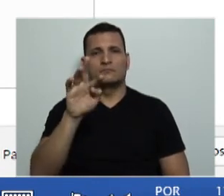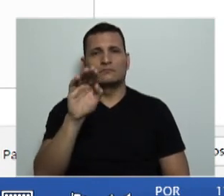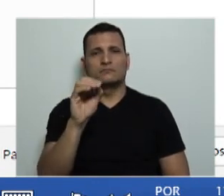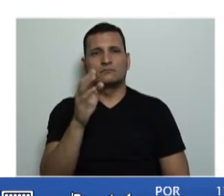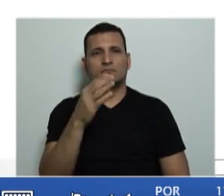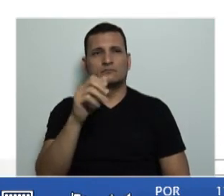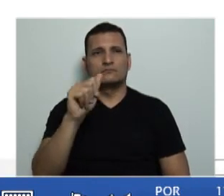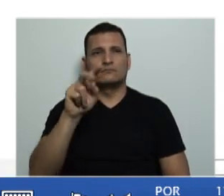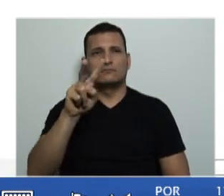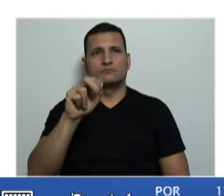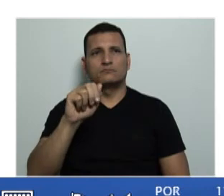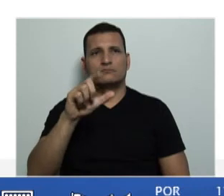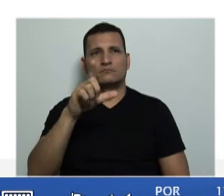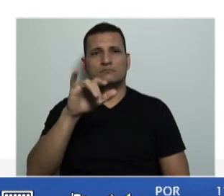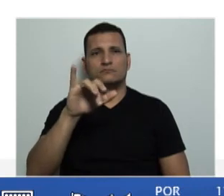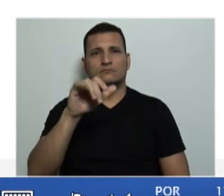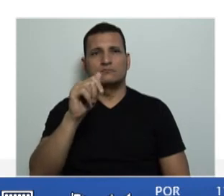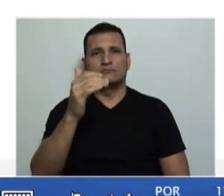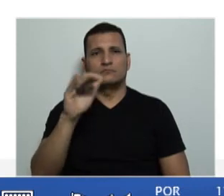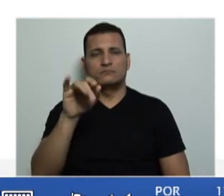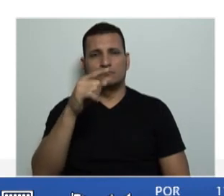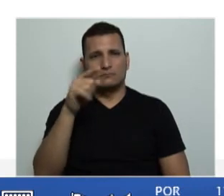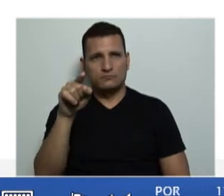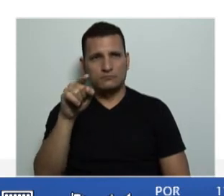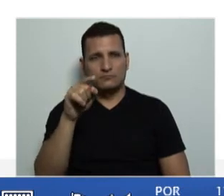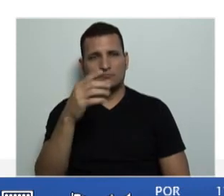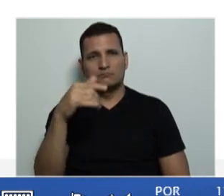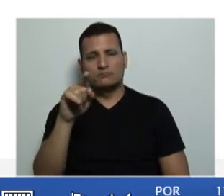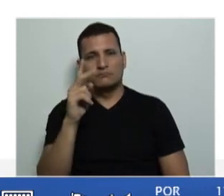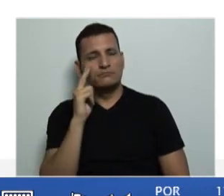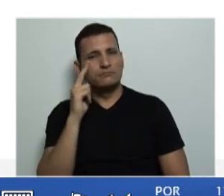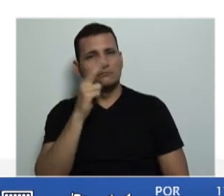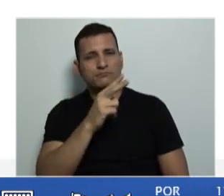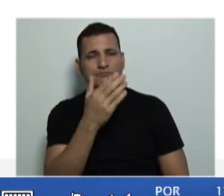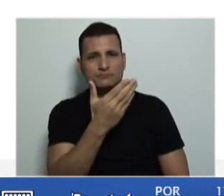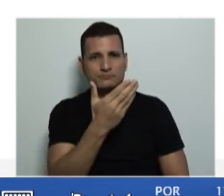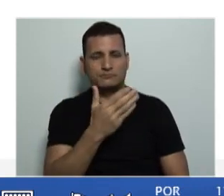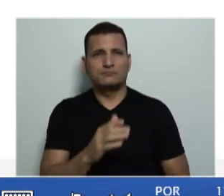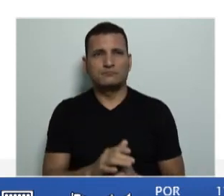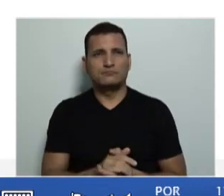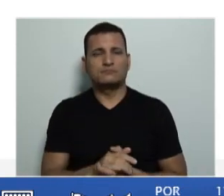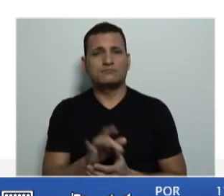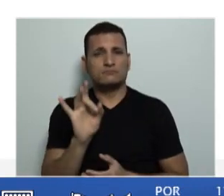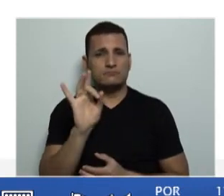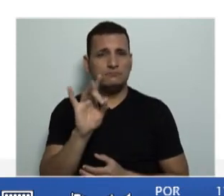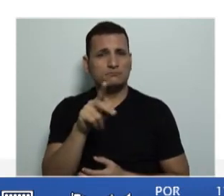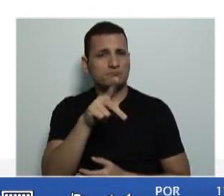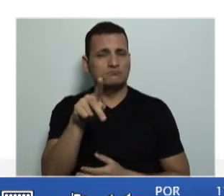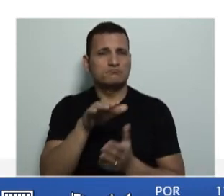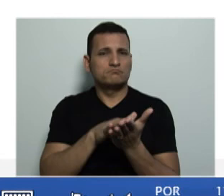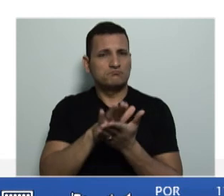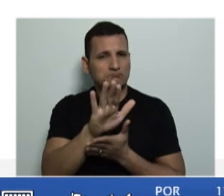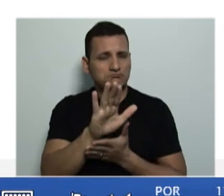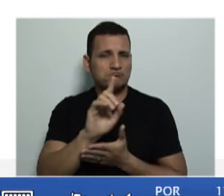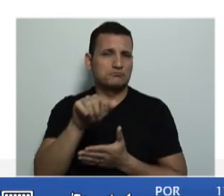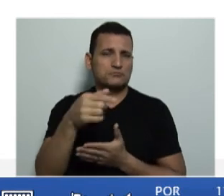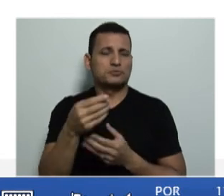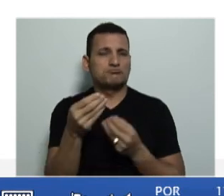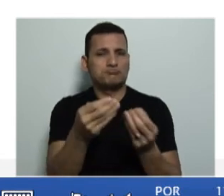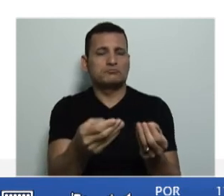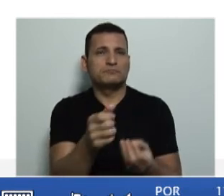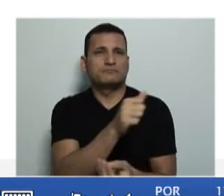Cliquei, já vai abrir, tá aí na tela para vocês. É só o professor imprimir e tá enviando para esse